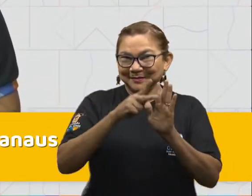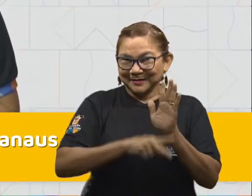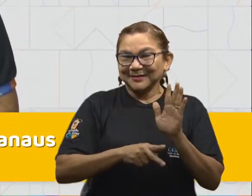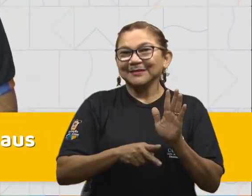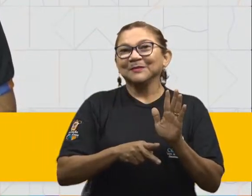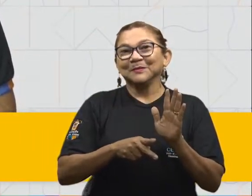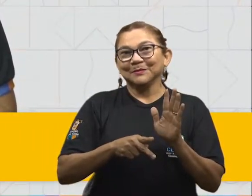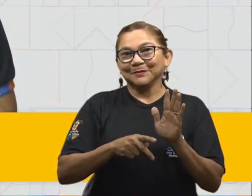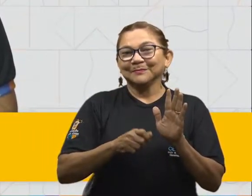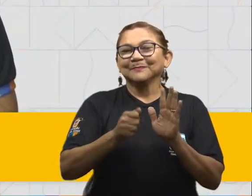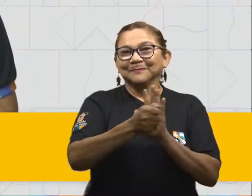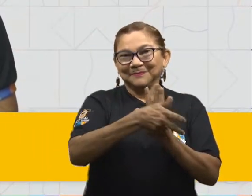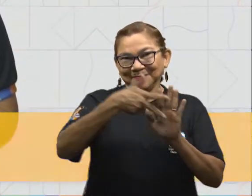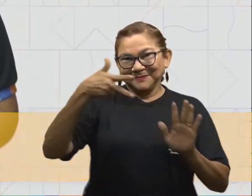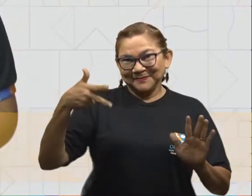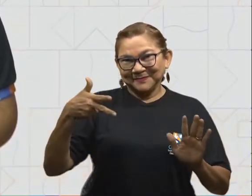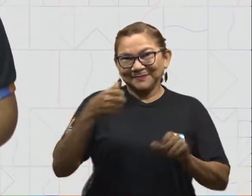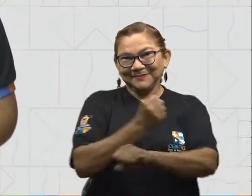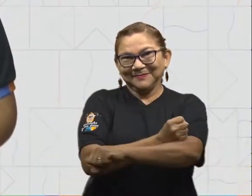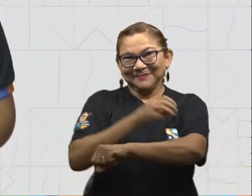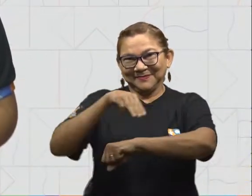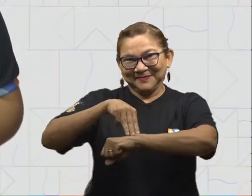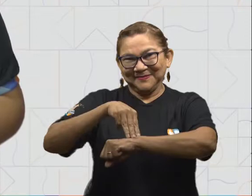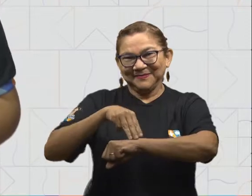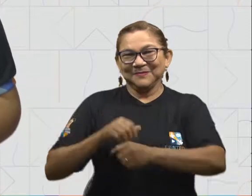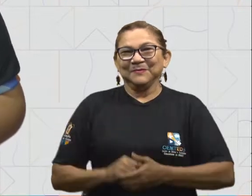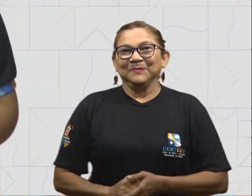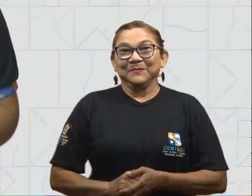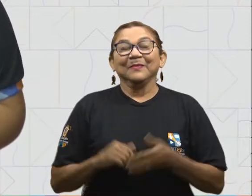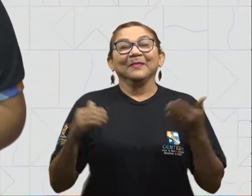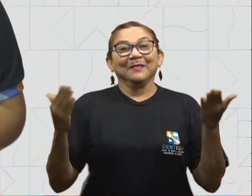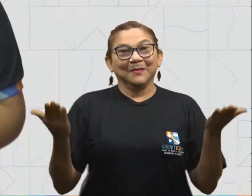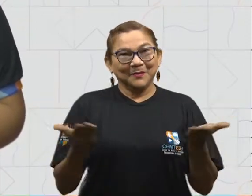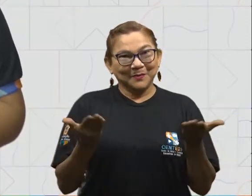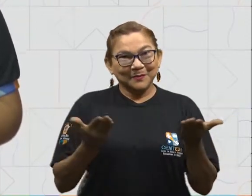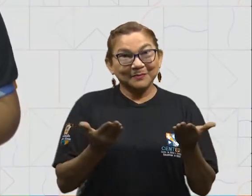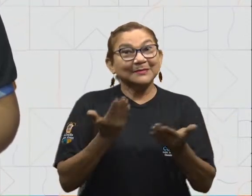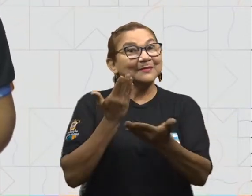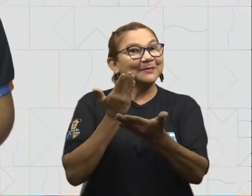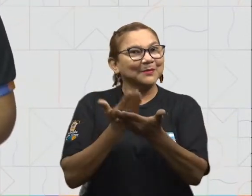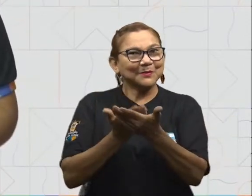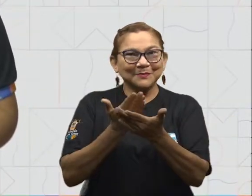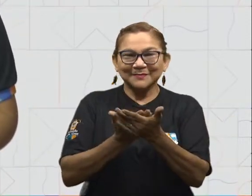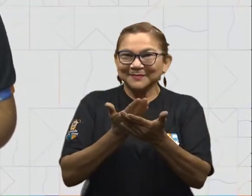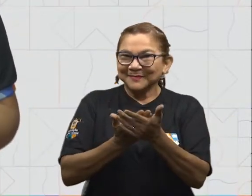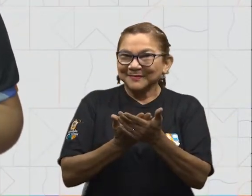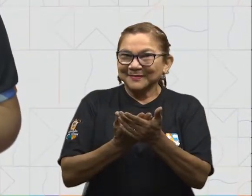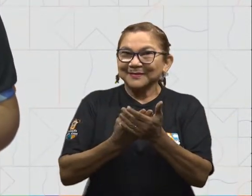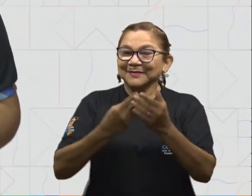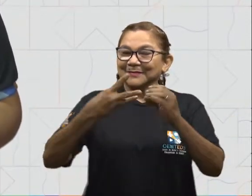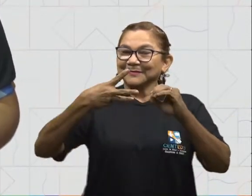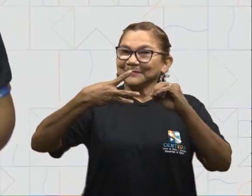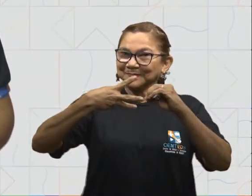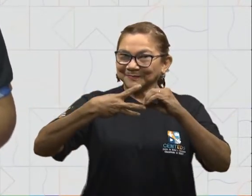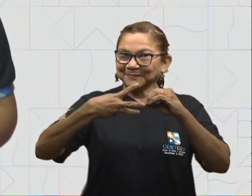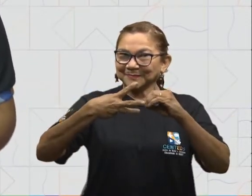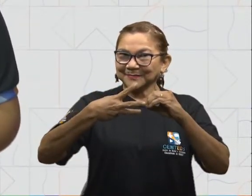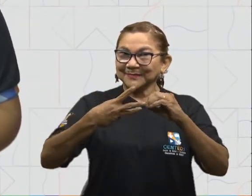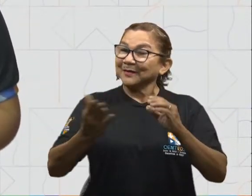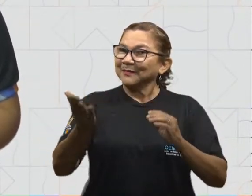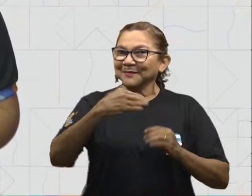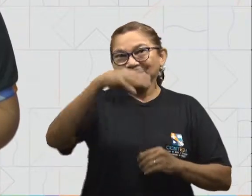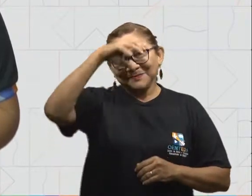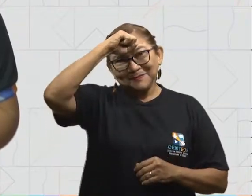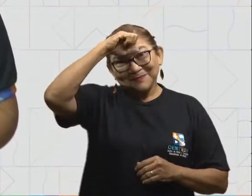de Mídias e Tecnologias Educacionais da CEMED. Hoje iremos estudar sobre a célula. Então vamos lá para a nossa hora